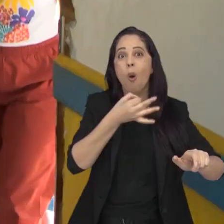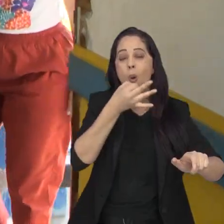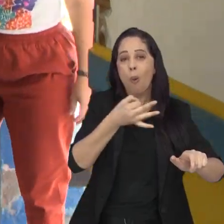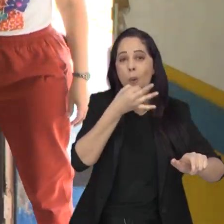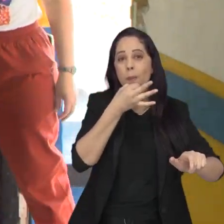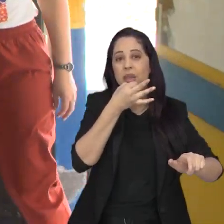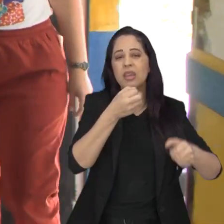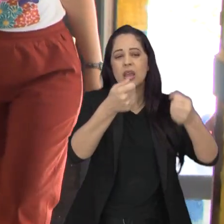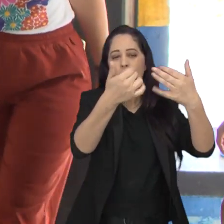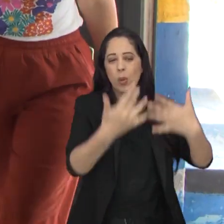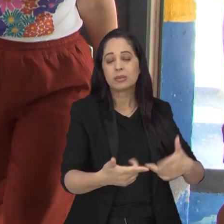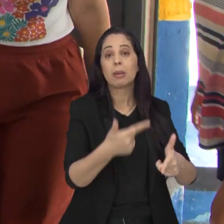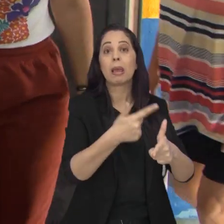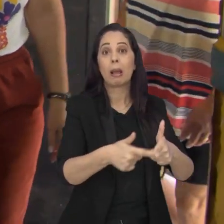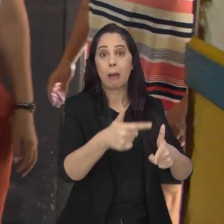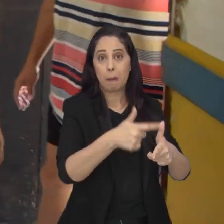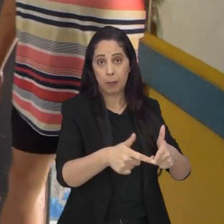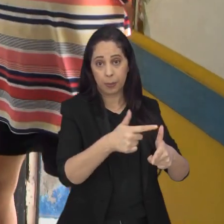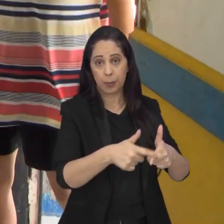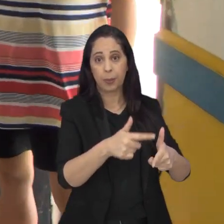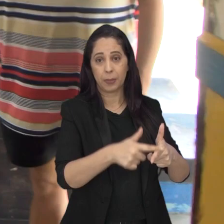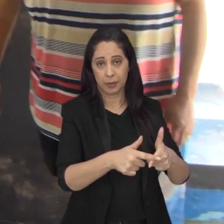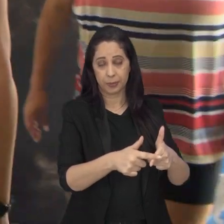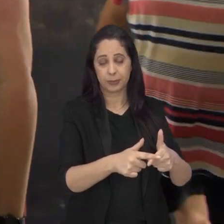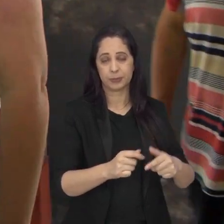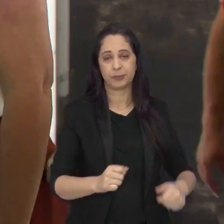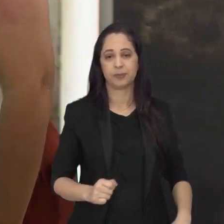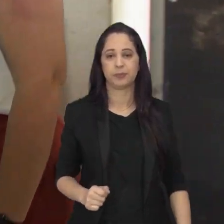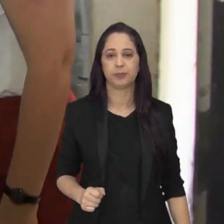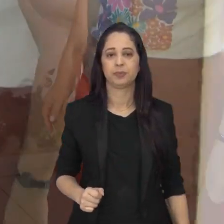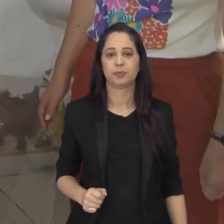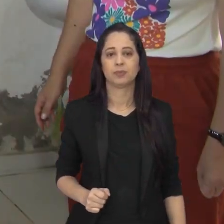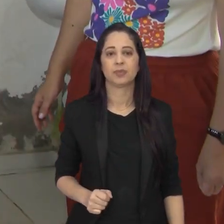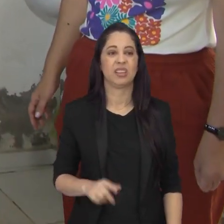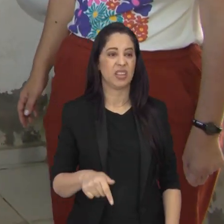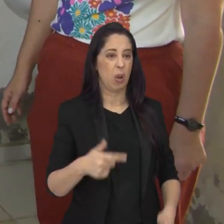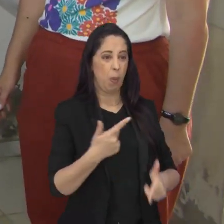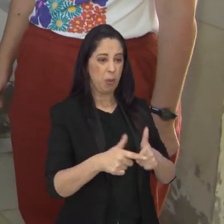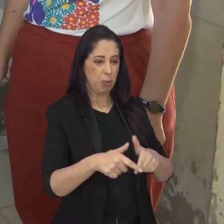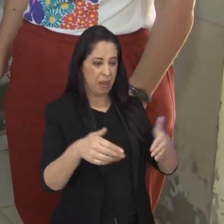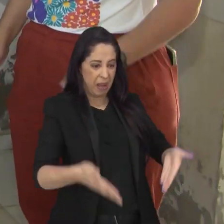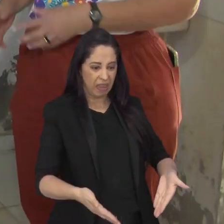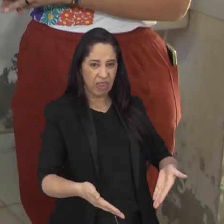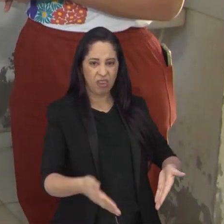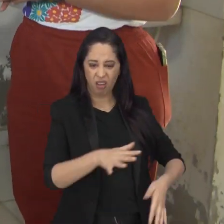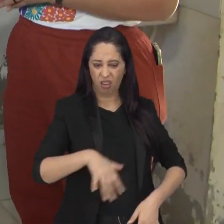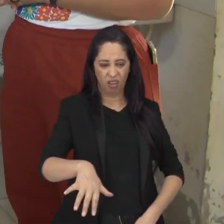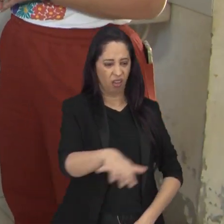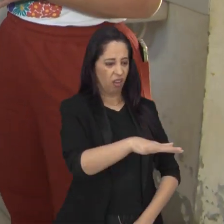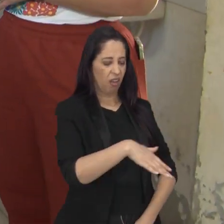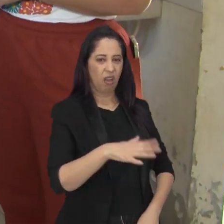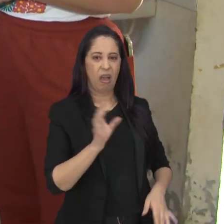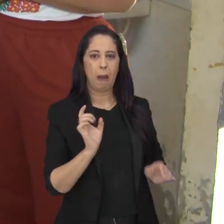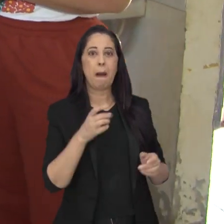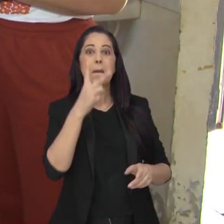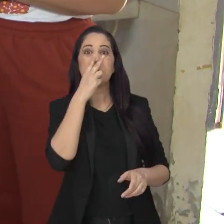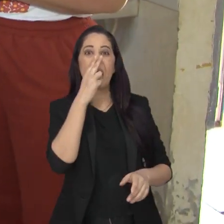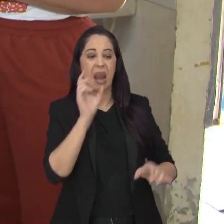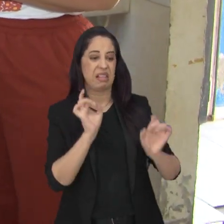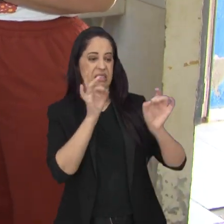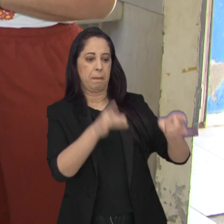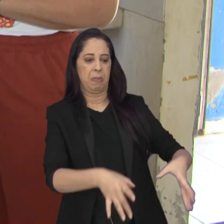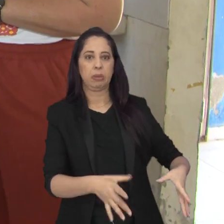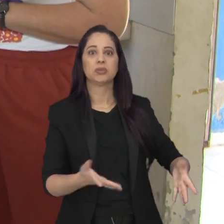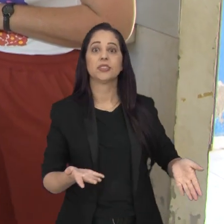Detroit, região leste de São José, são mostrados para a vereadora. O problema daqui que tá tudo assim, né, vereadora?